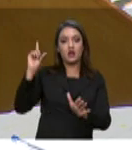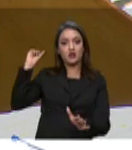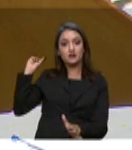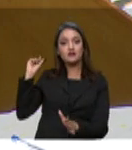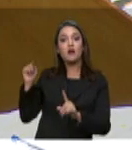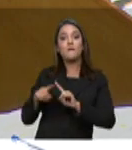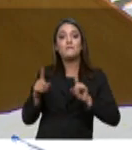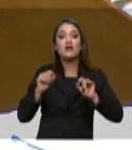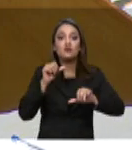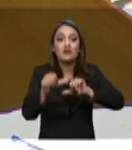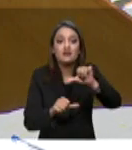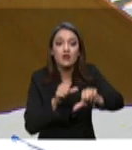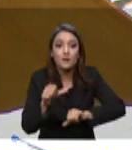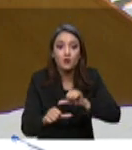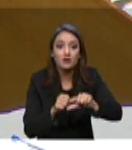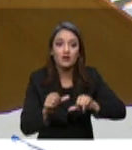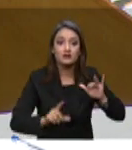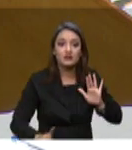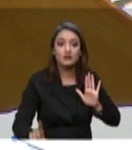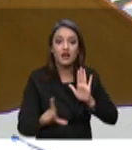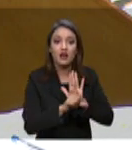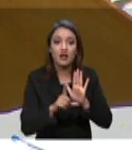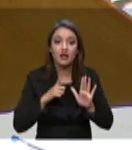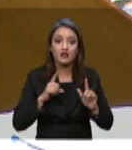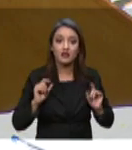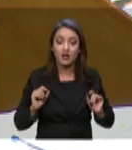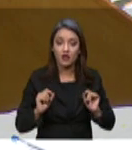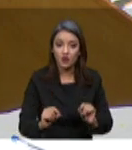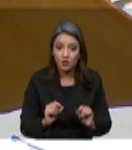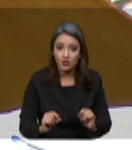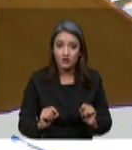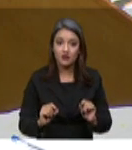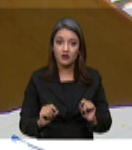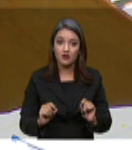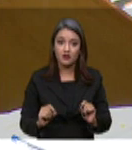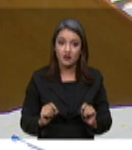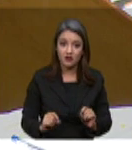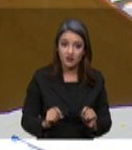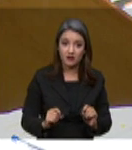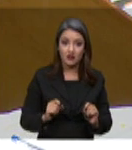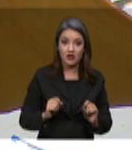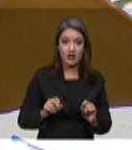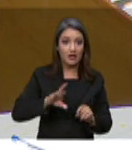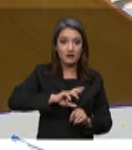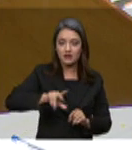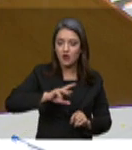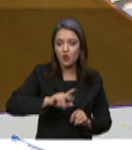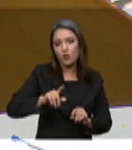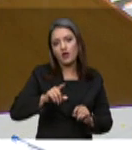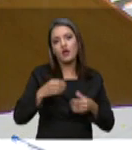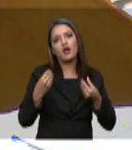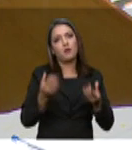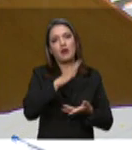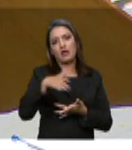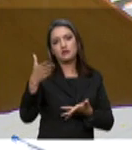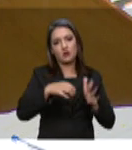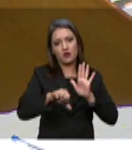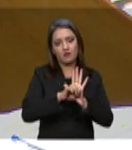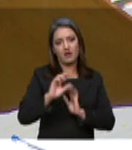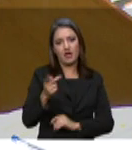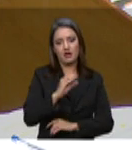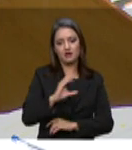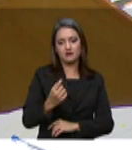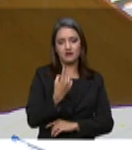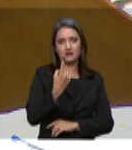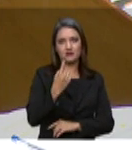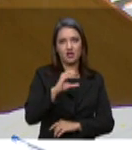a mera alteração da Norma quando não importarem descriminalização não há de ser entendida com a Bonito crianças habeas corpus